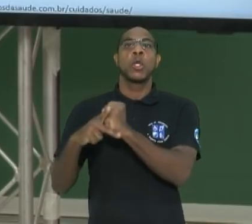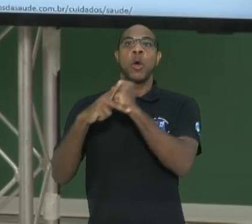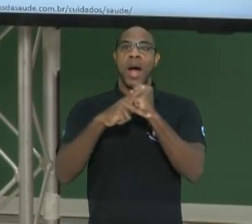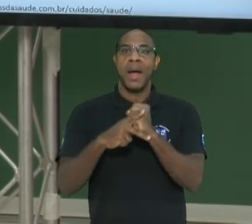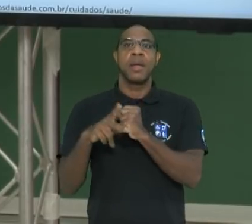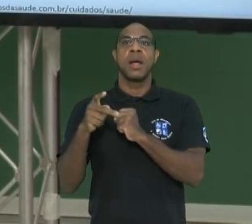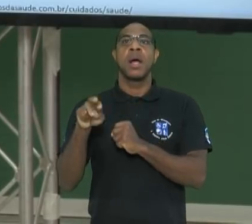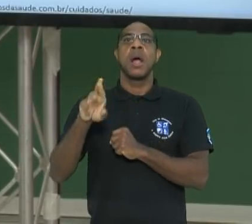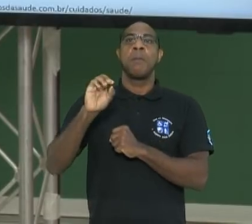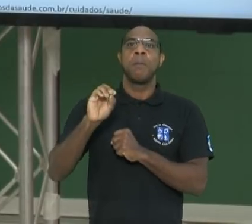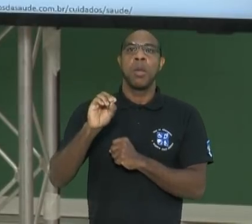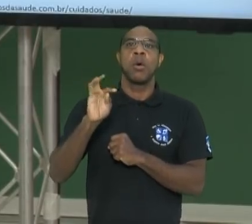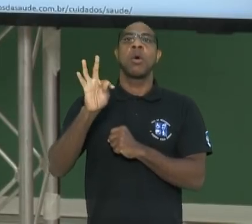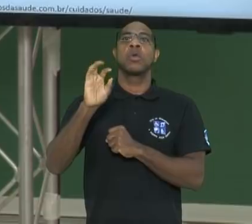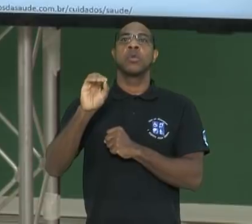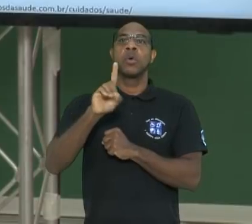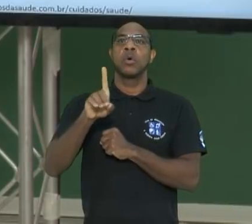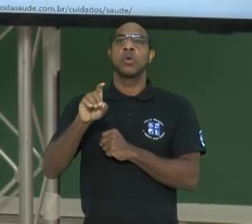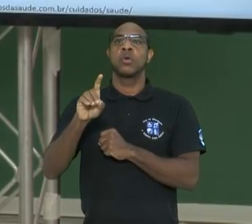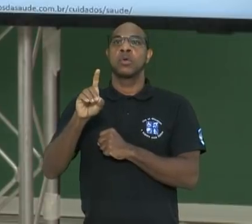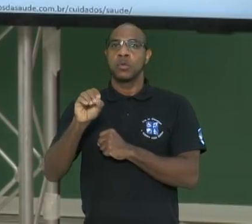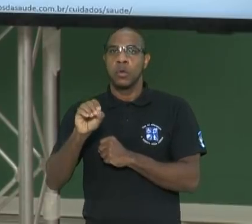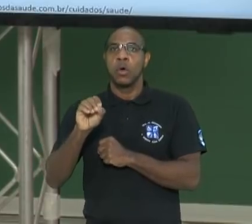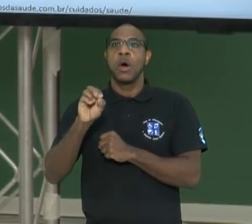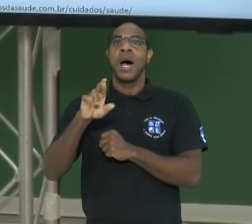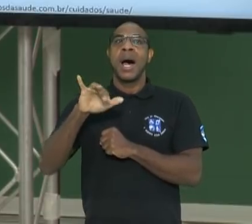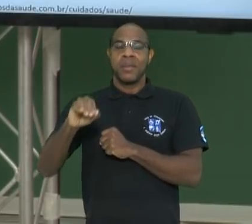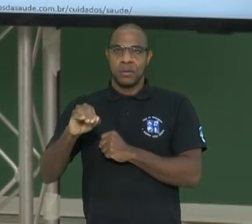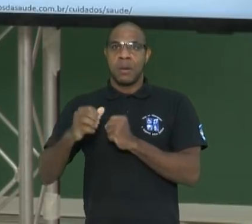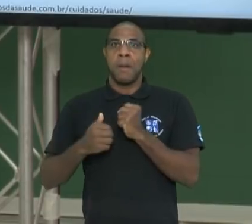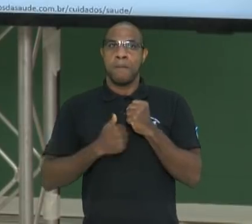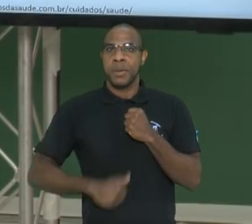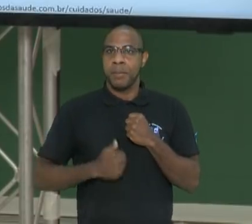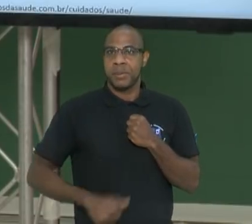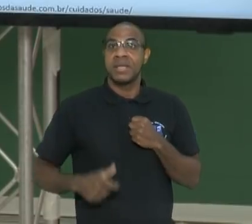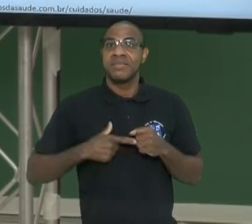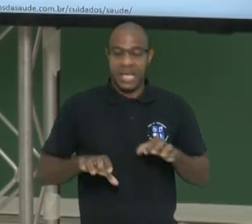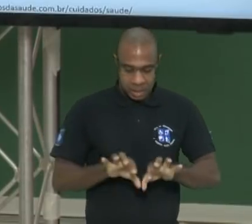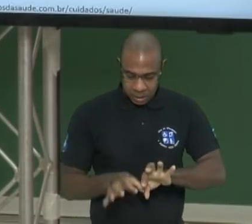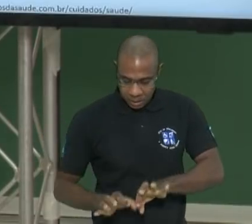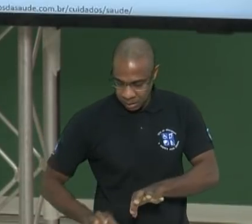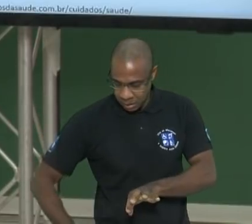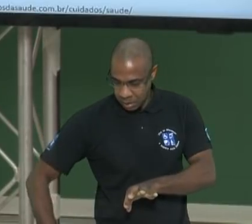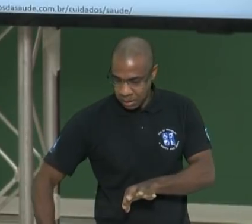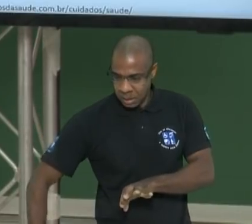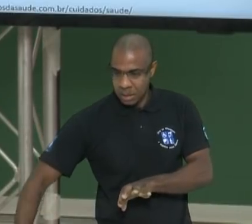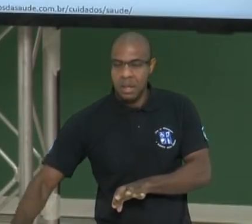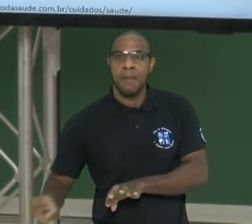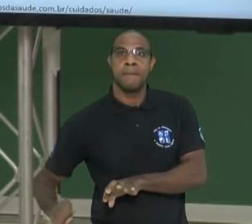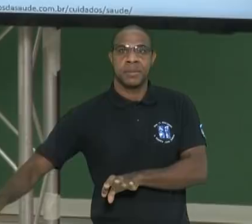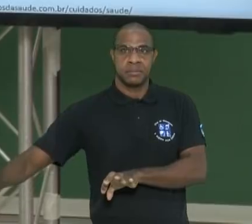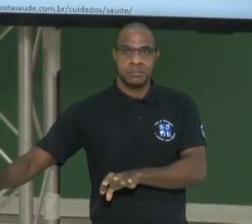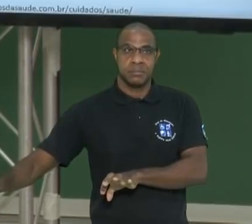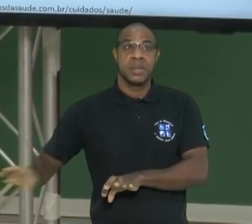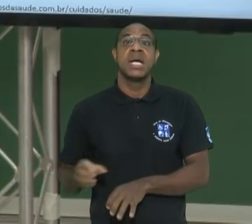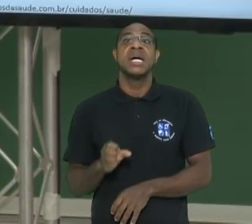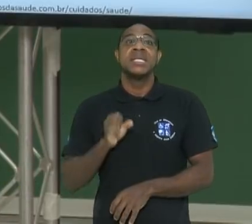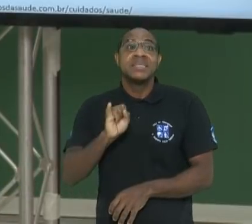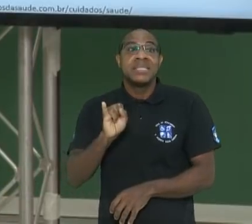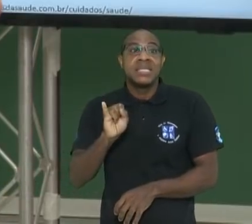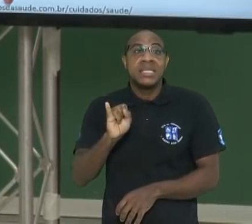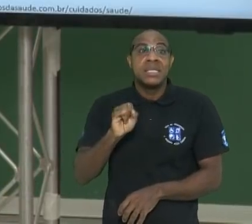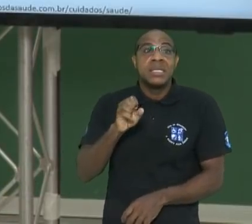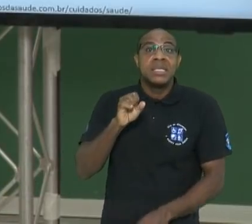o esgoto. Se você tem coleta de esgoto, ok, levou embora, tratou, devolveu para a natureza, perfeito. Porém,